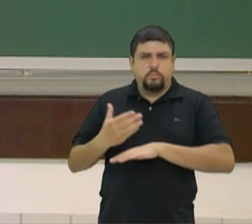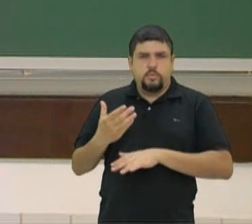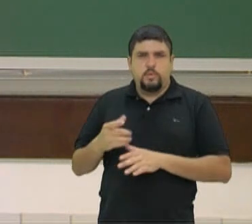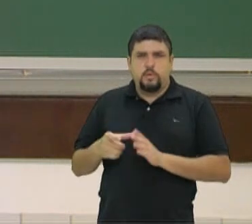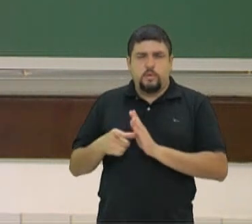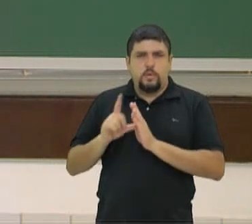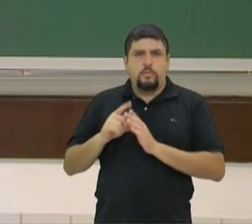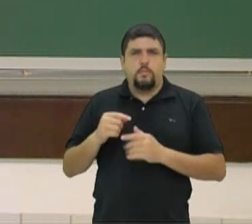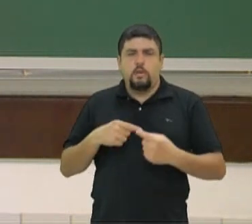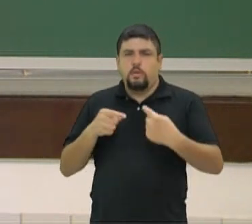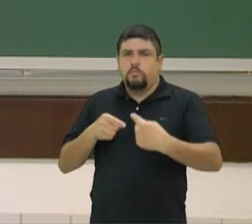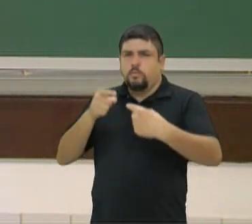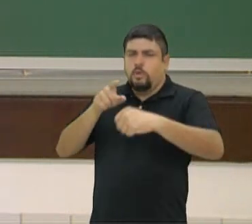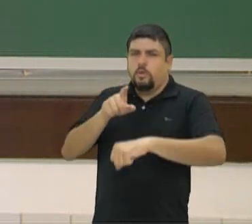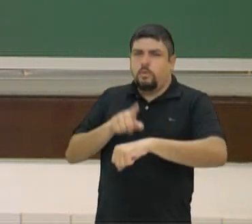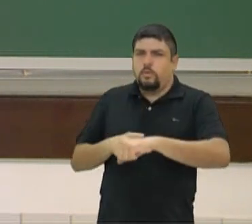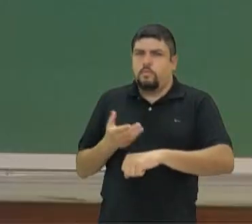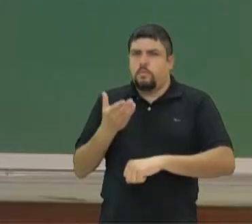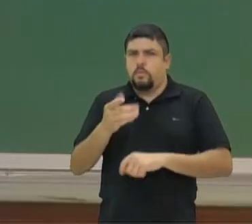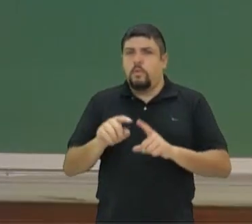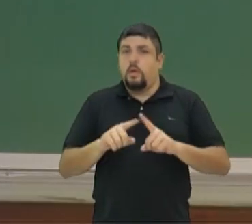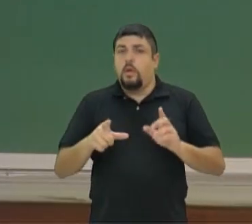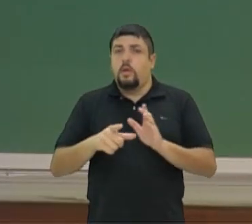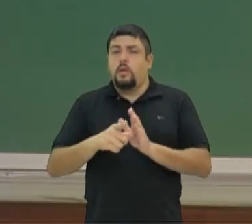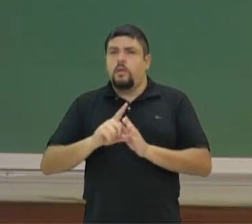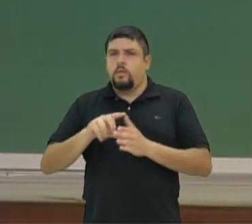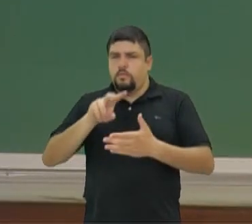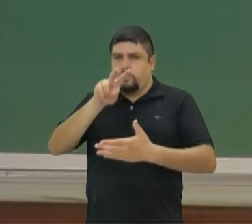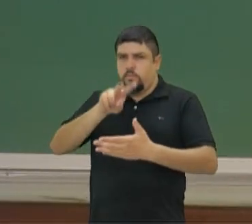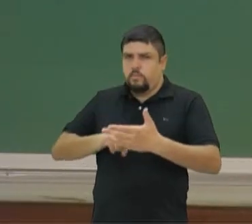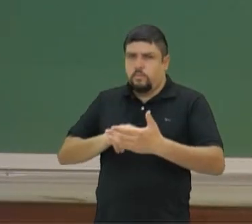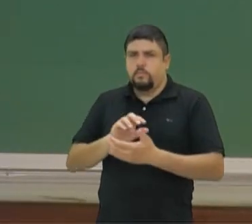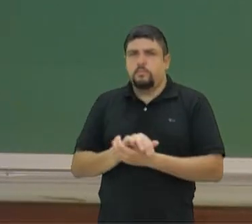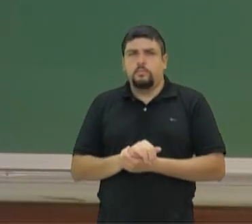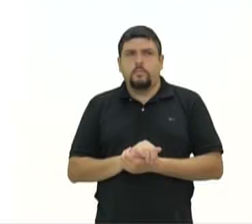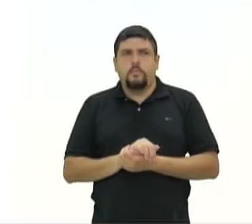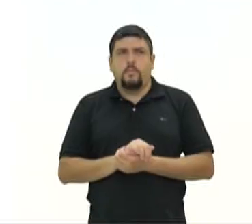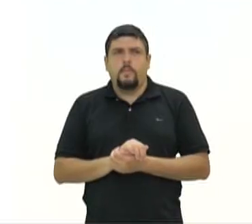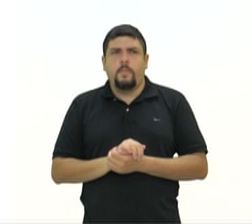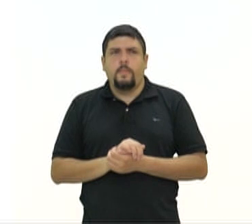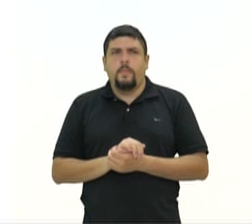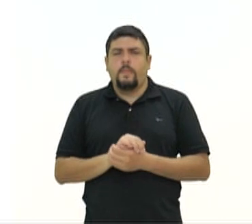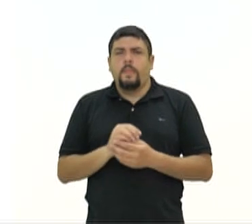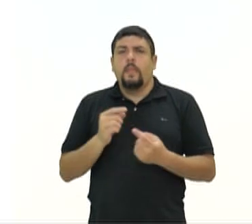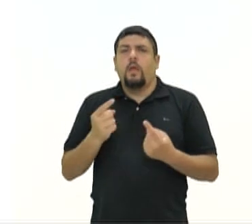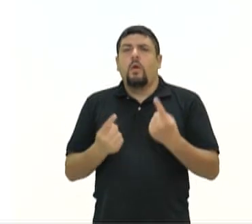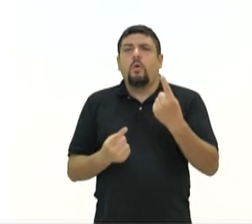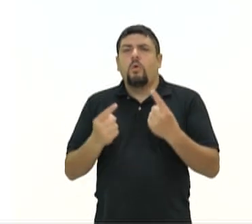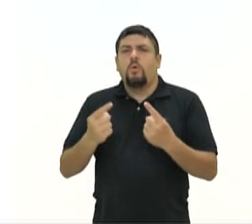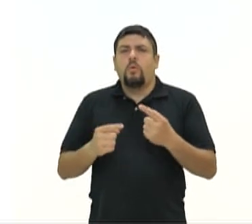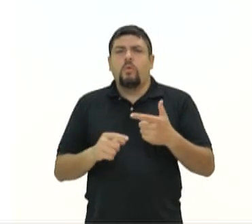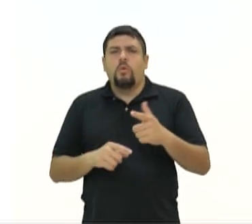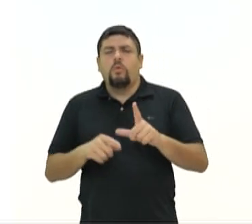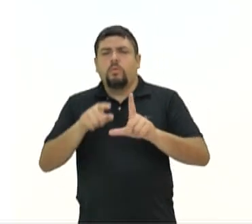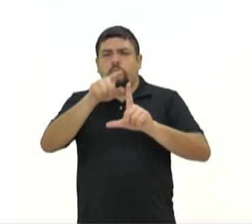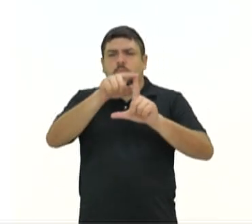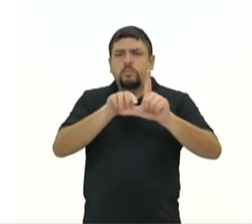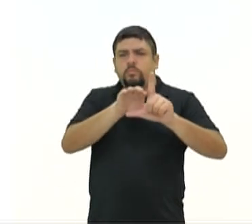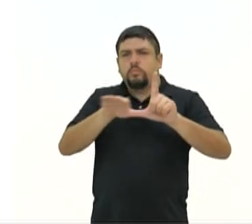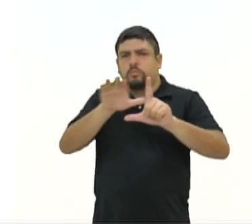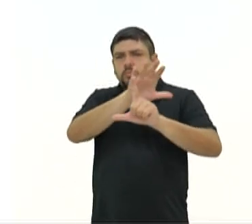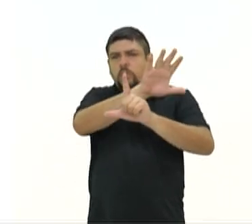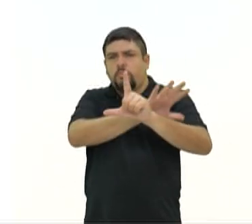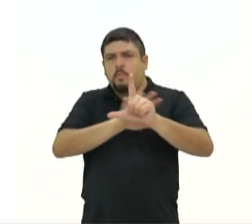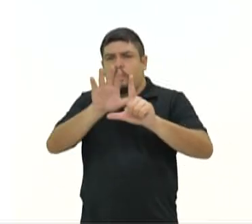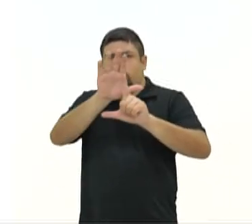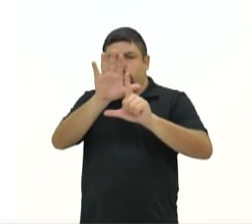um quiz, eu vou dar um tempinho para vocês, mas antes eu vou ler esse exercício com vocês. A qual quadrante pertence o argumento do complexo? Lembra